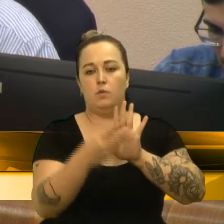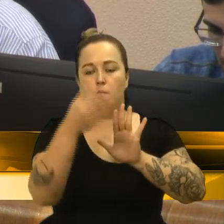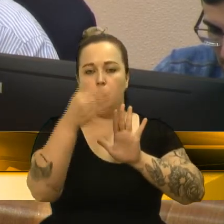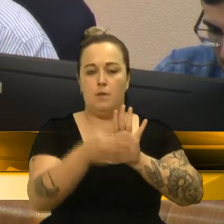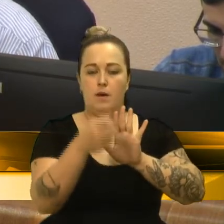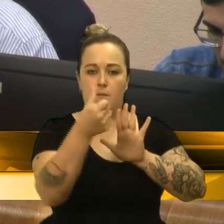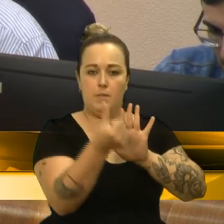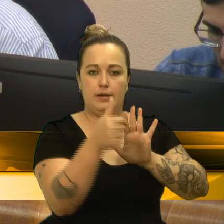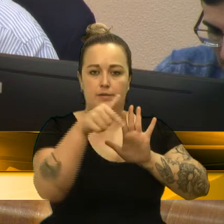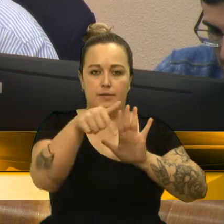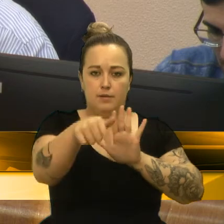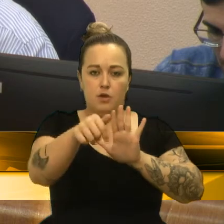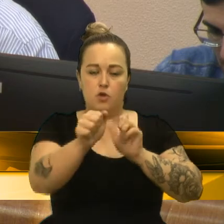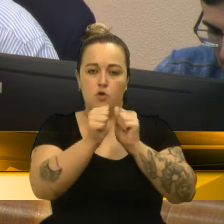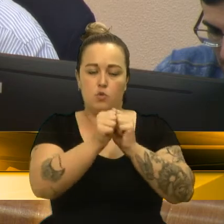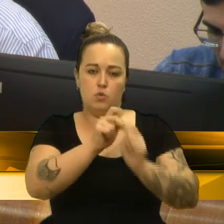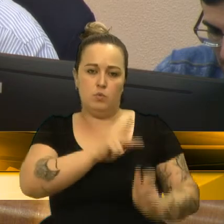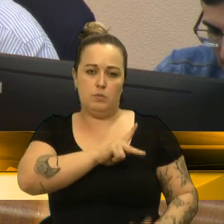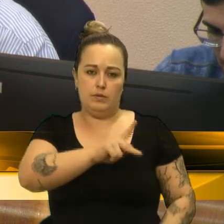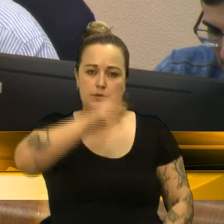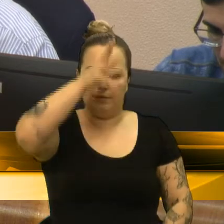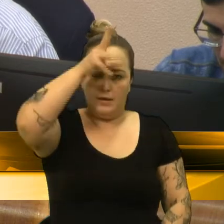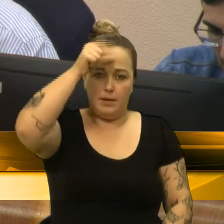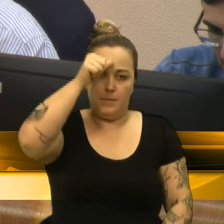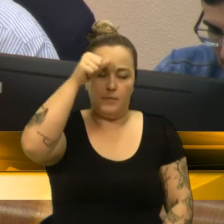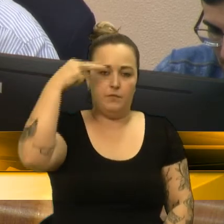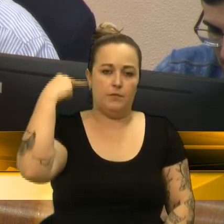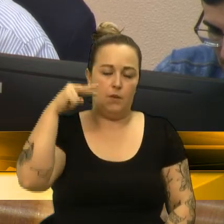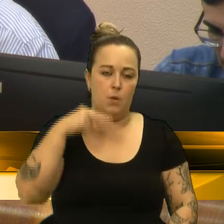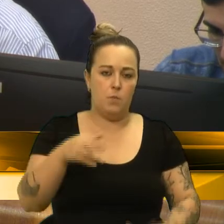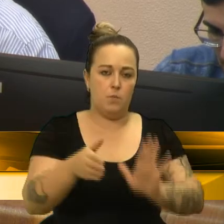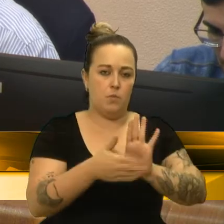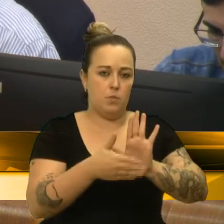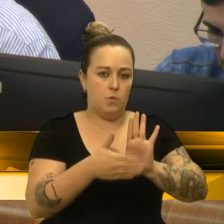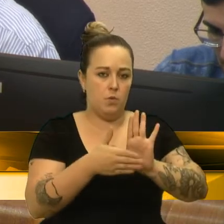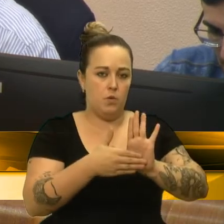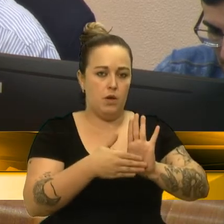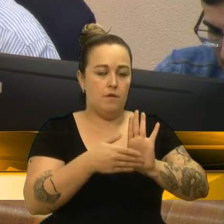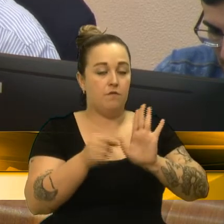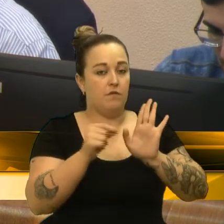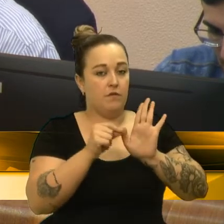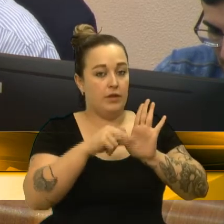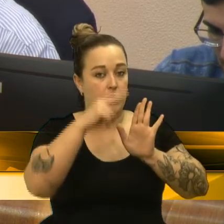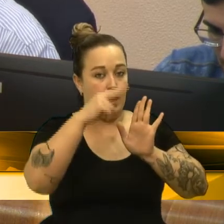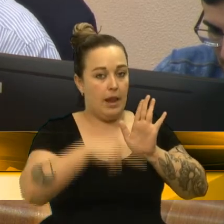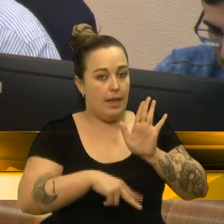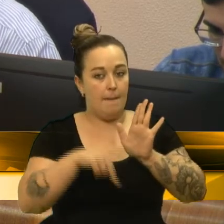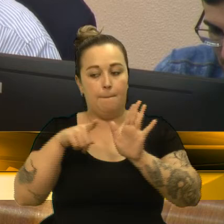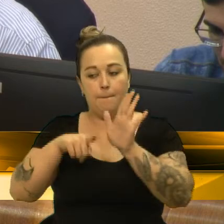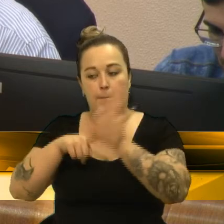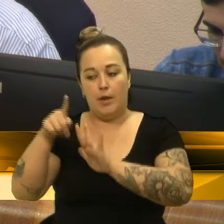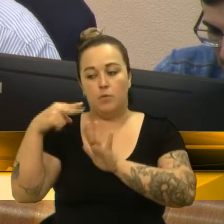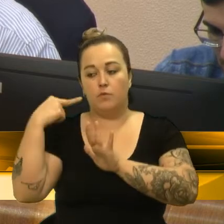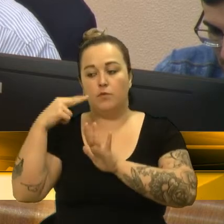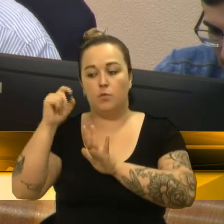201/67, tendo o presidente da Câmara, na primeira sessão imediata ao protocolo da denúncia, determinado sua leitura e consultado a Câmara. O pedido de